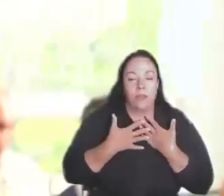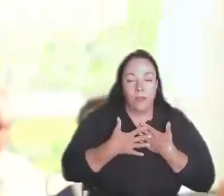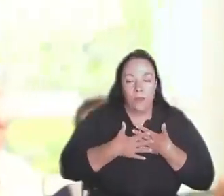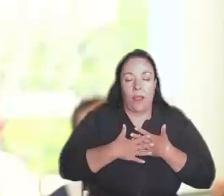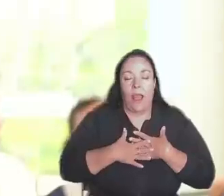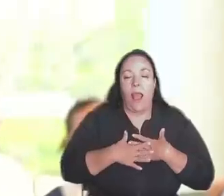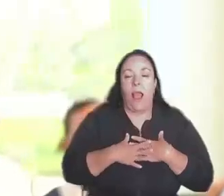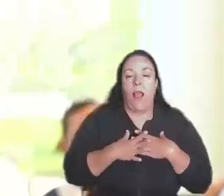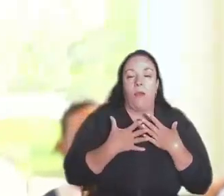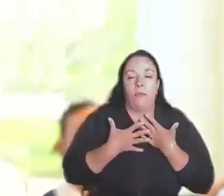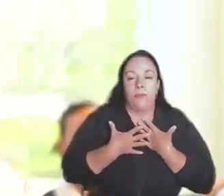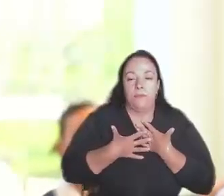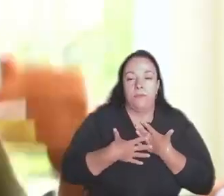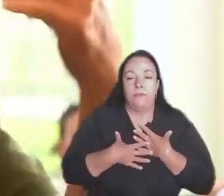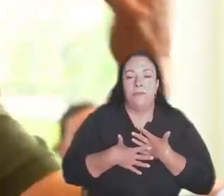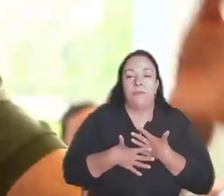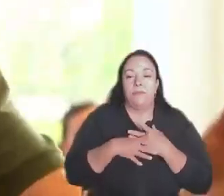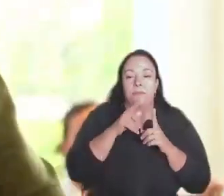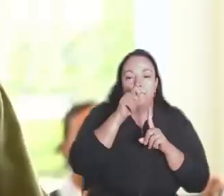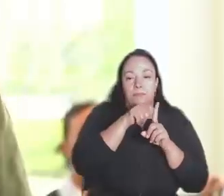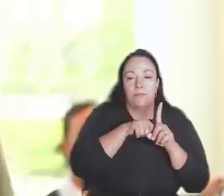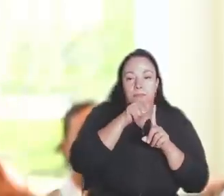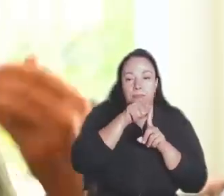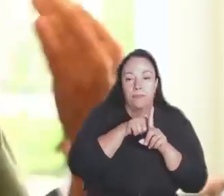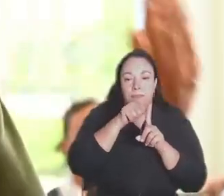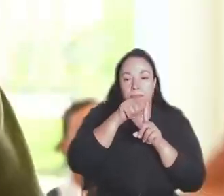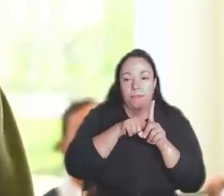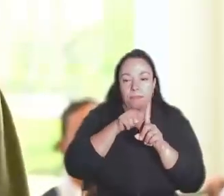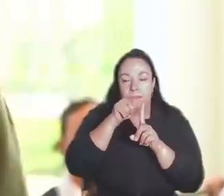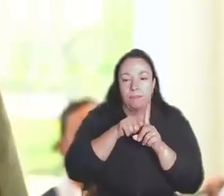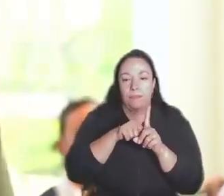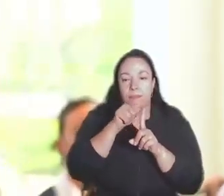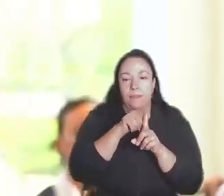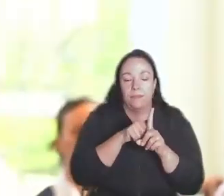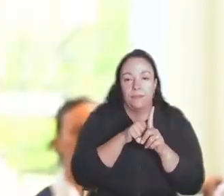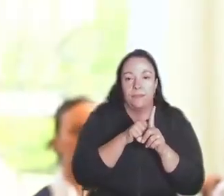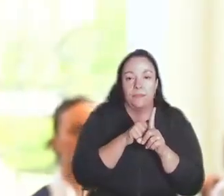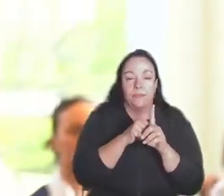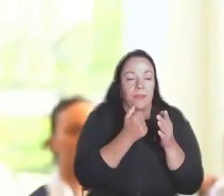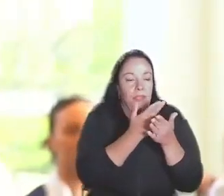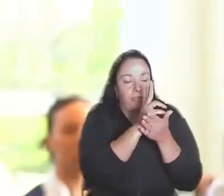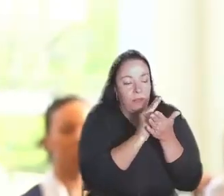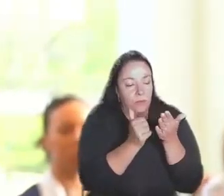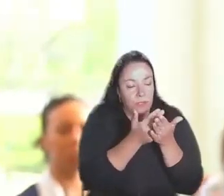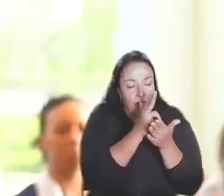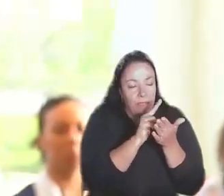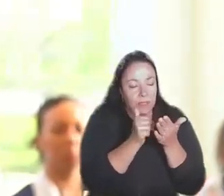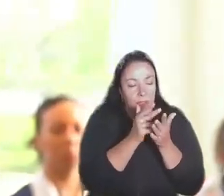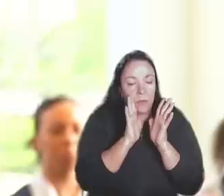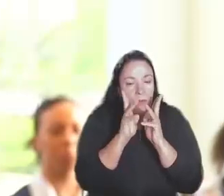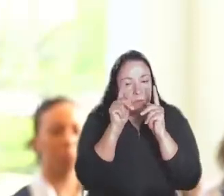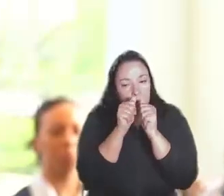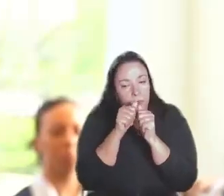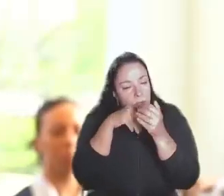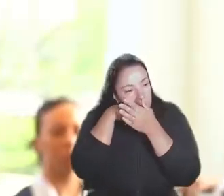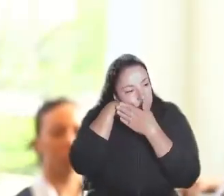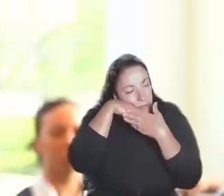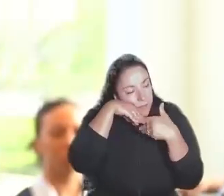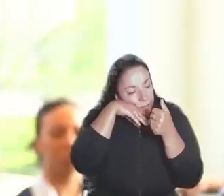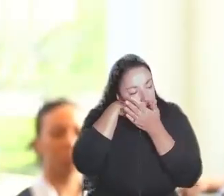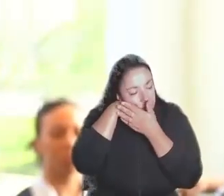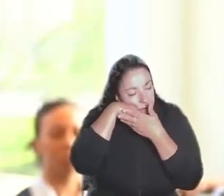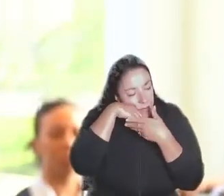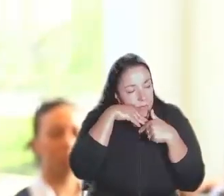antecedência. Foram meses aí, o Léo também no processo artesanal de fazer a ilustração com todo carinho. Então, foi um trabalho